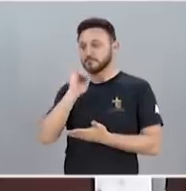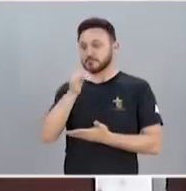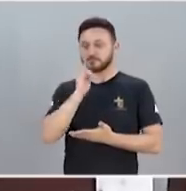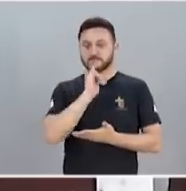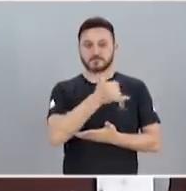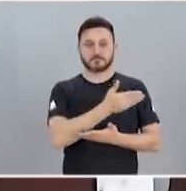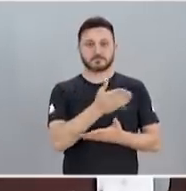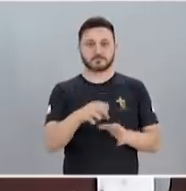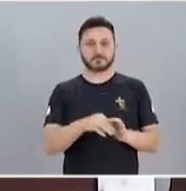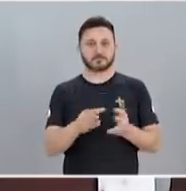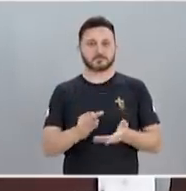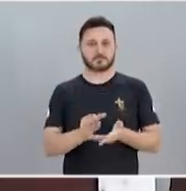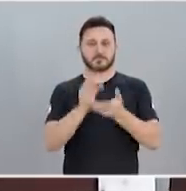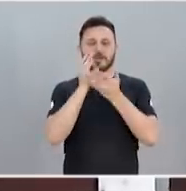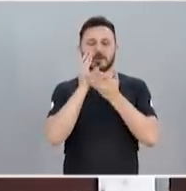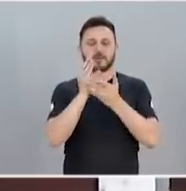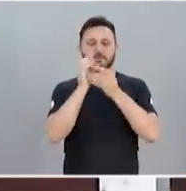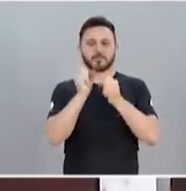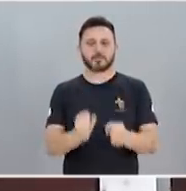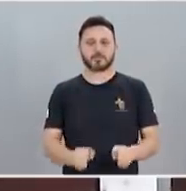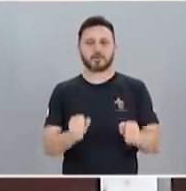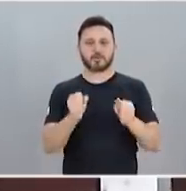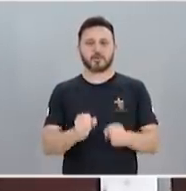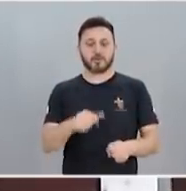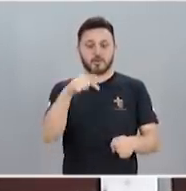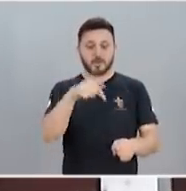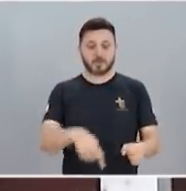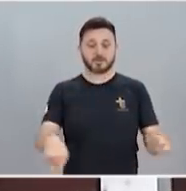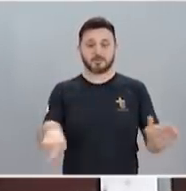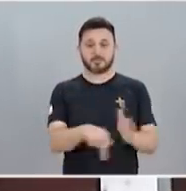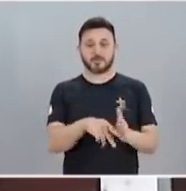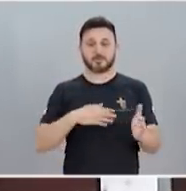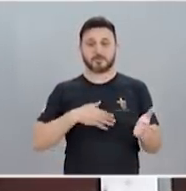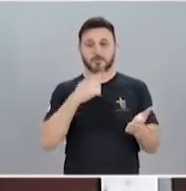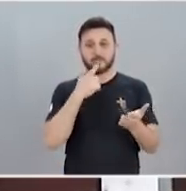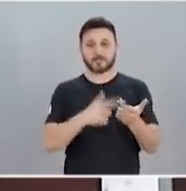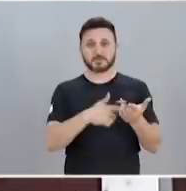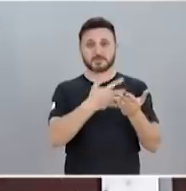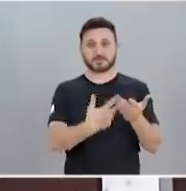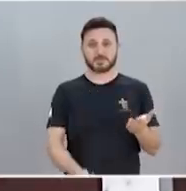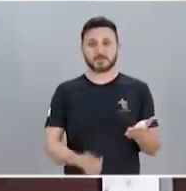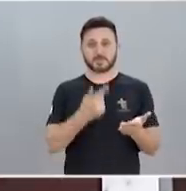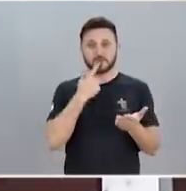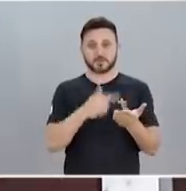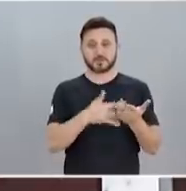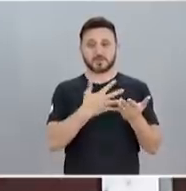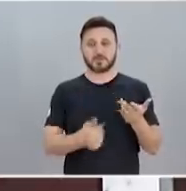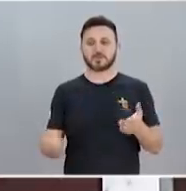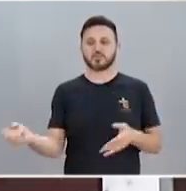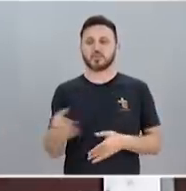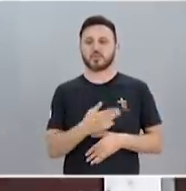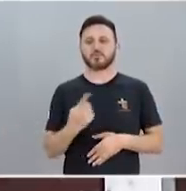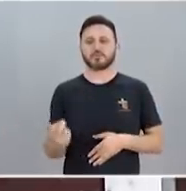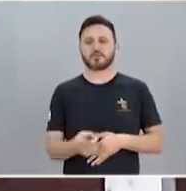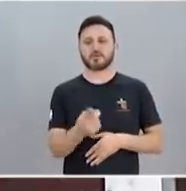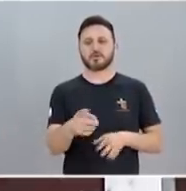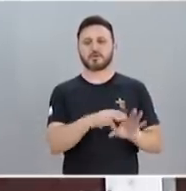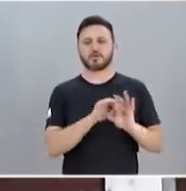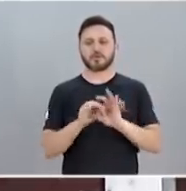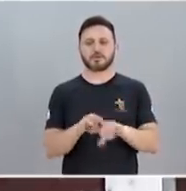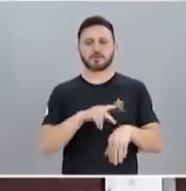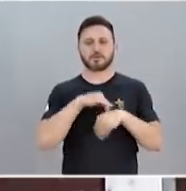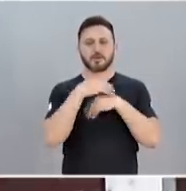dizendo: Tomai todos e bebei. Este é o cálice do meu sangue, o sangue da nova e eterna